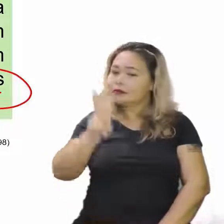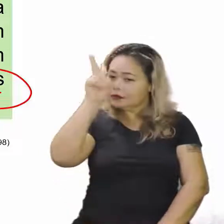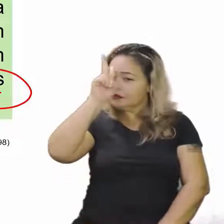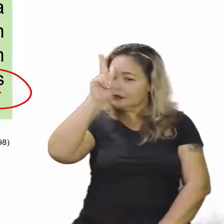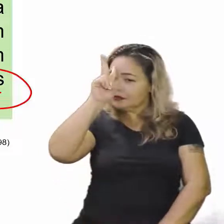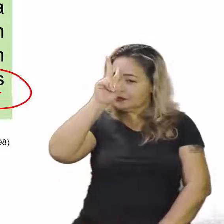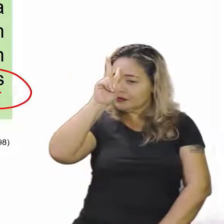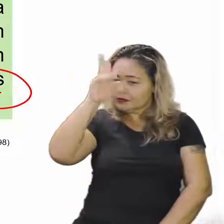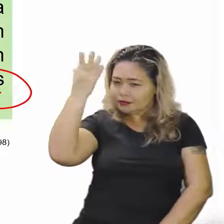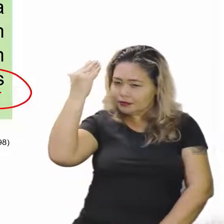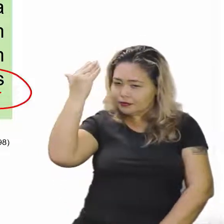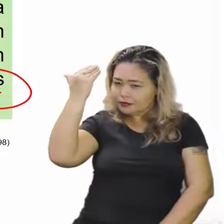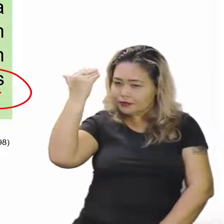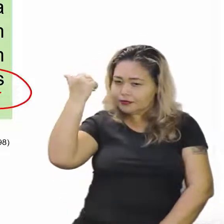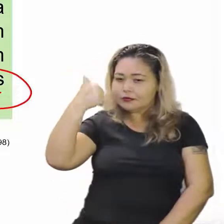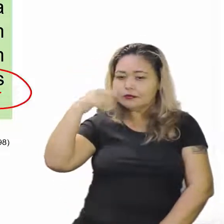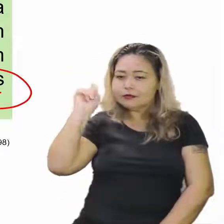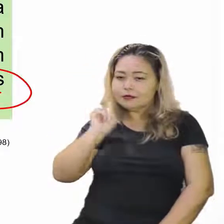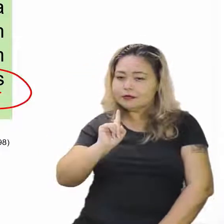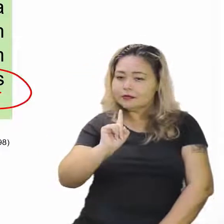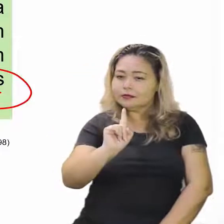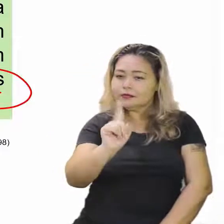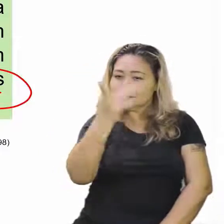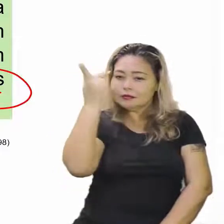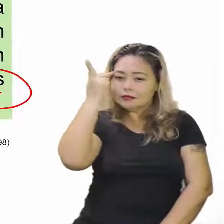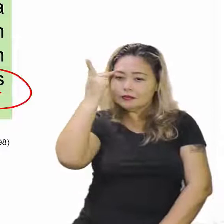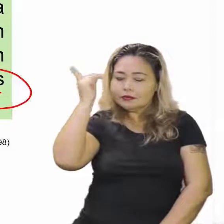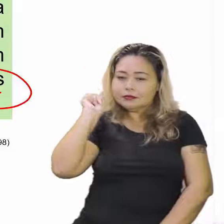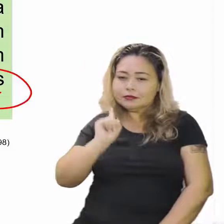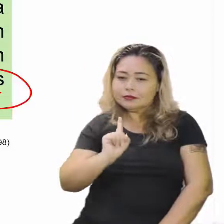de história, Os bandeirantes?